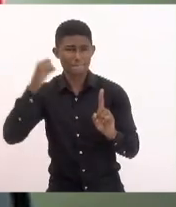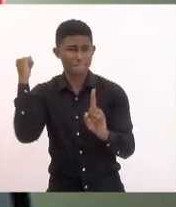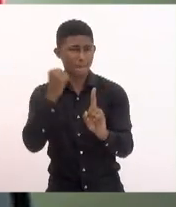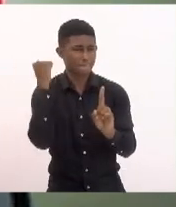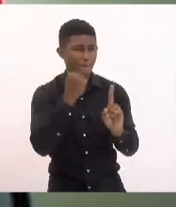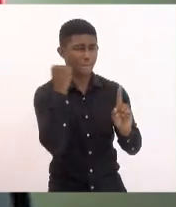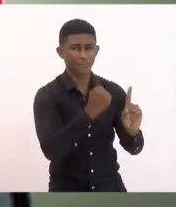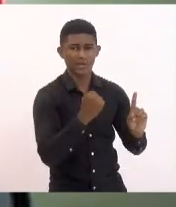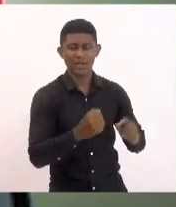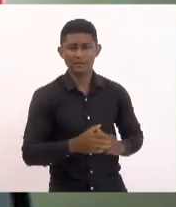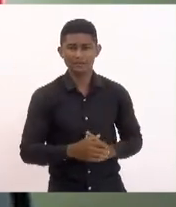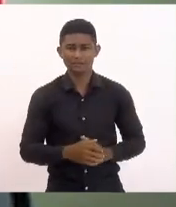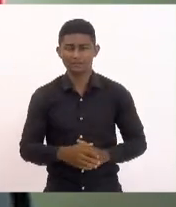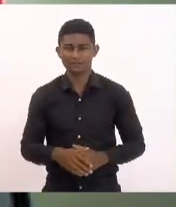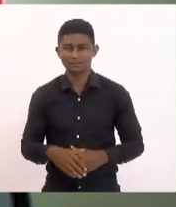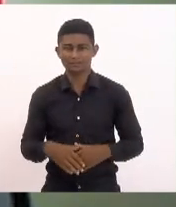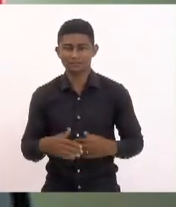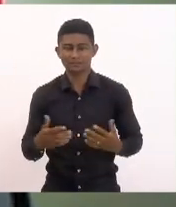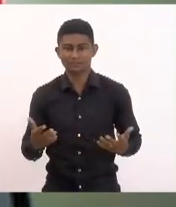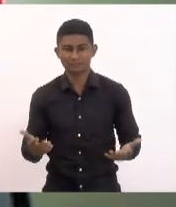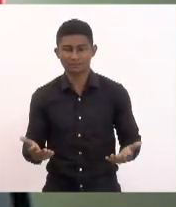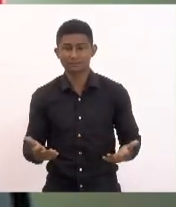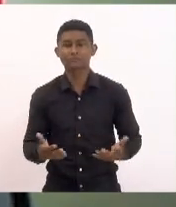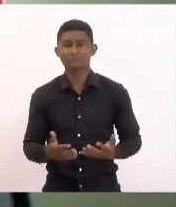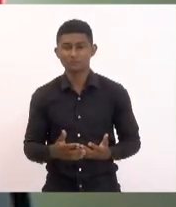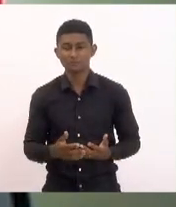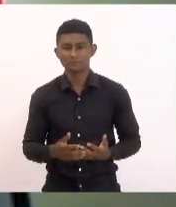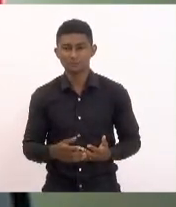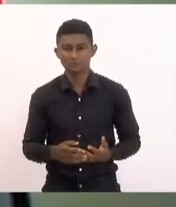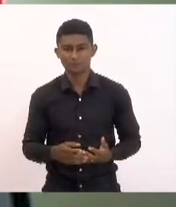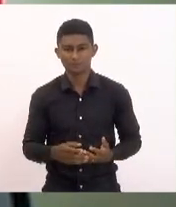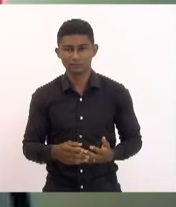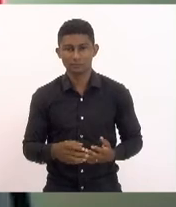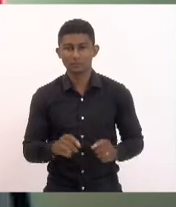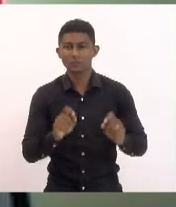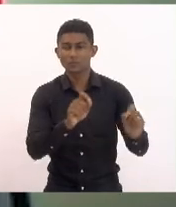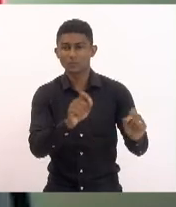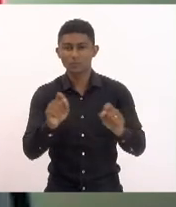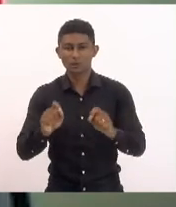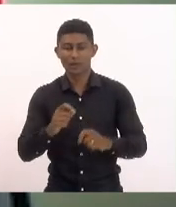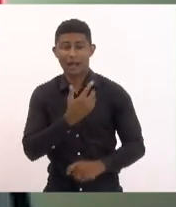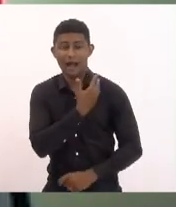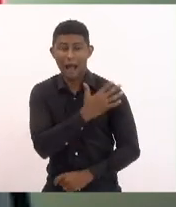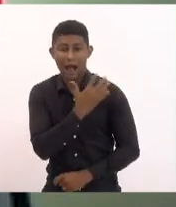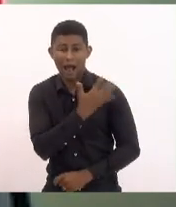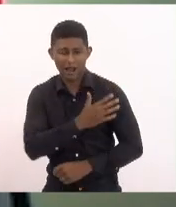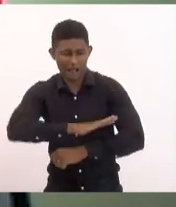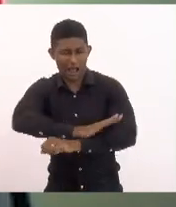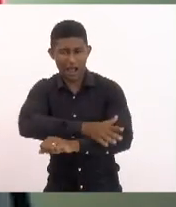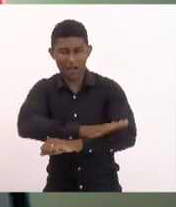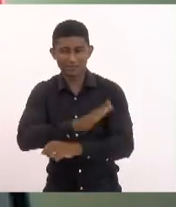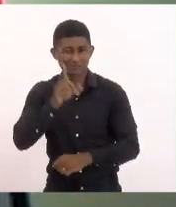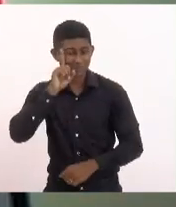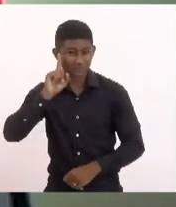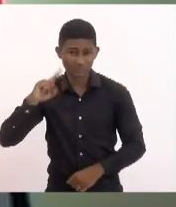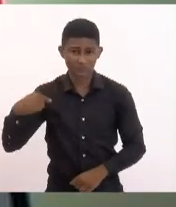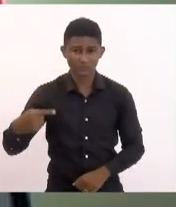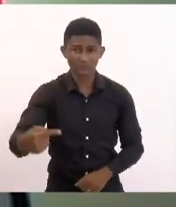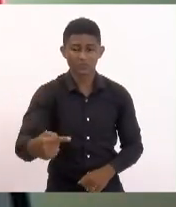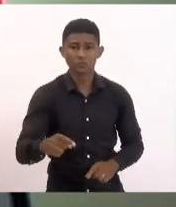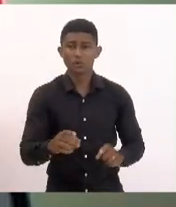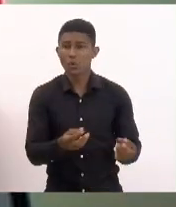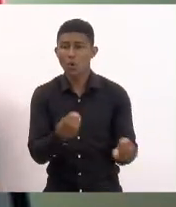violência letal. Uma das expressões mais cruéis do racismo de cada dia se manifesta exatamente